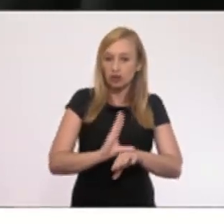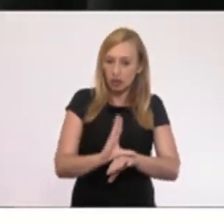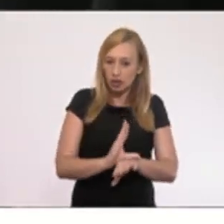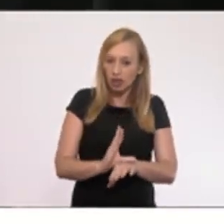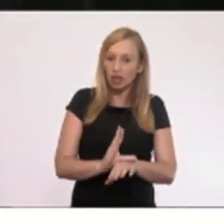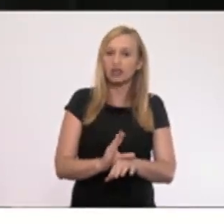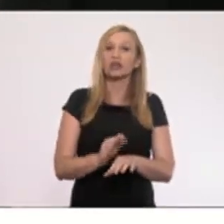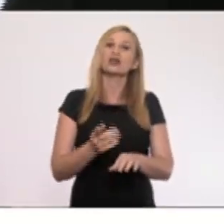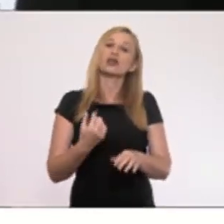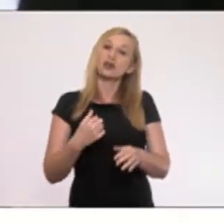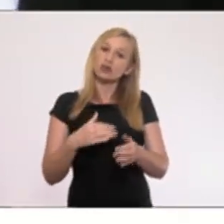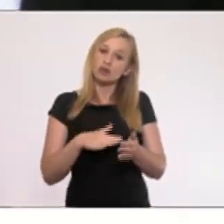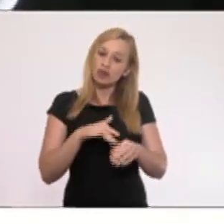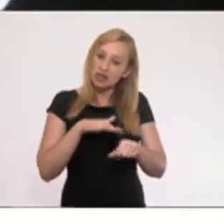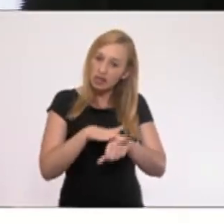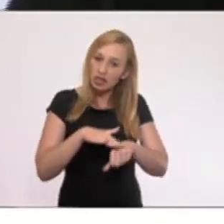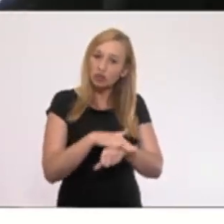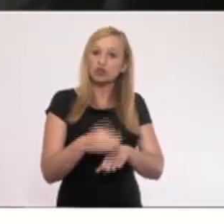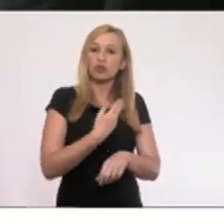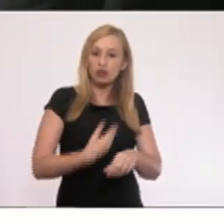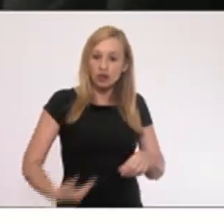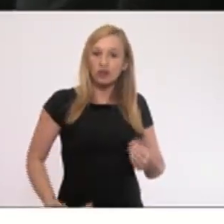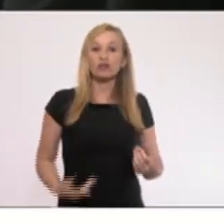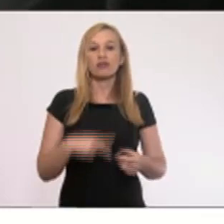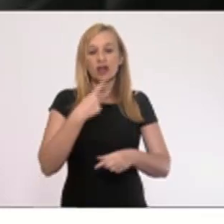Sondamos o governo, trouxemos o debate.